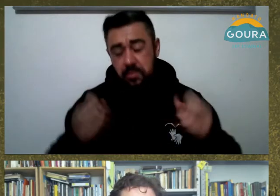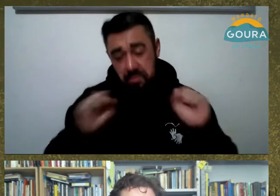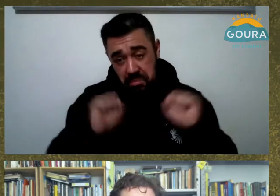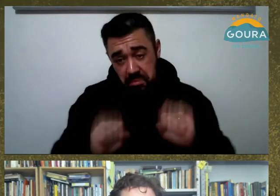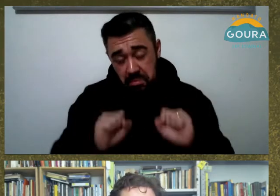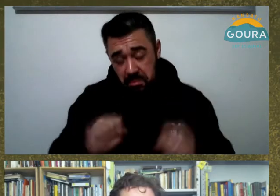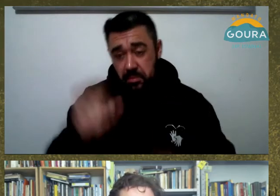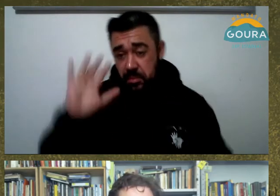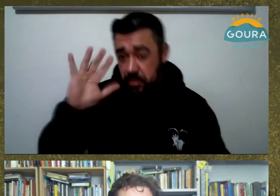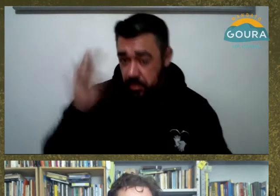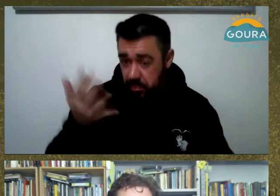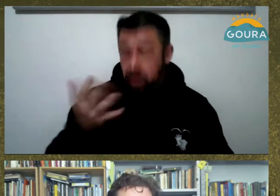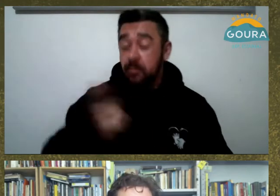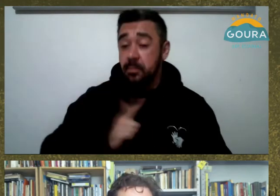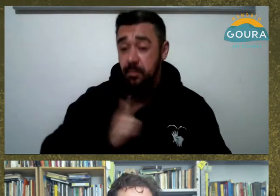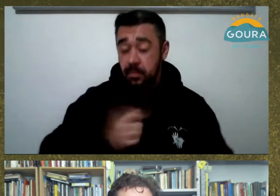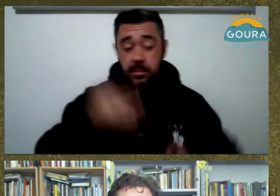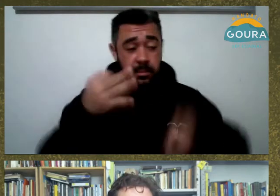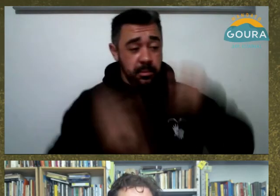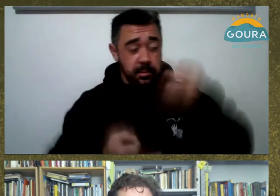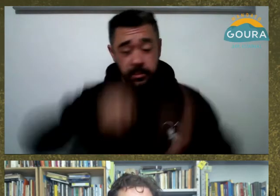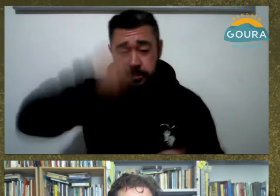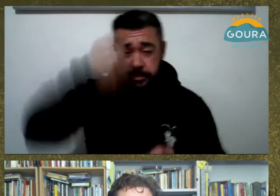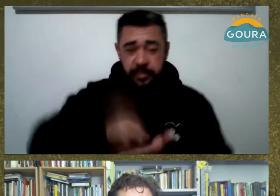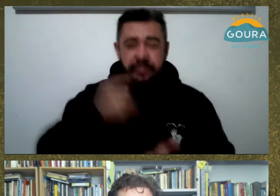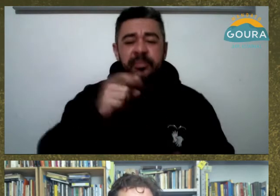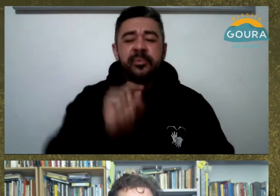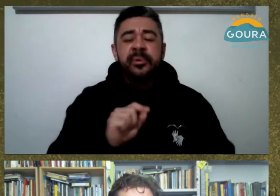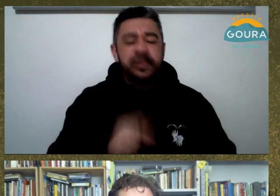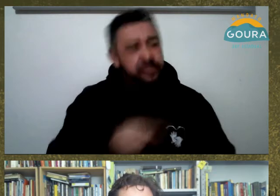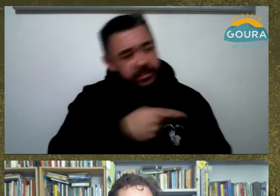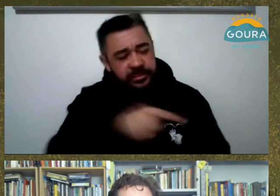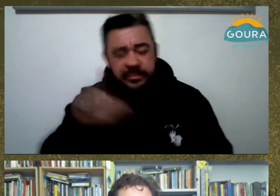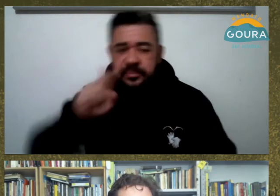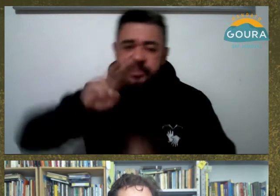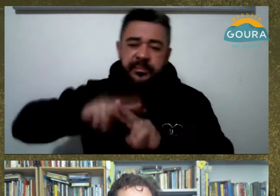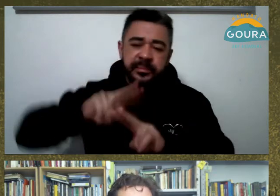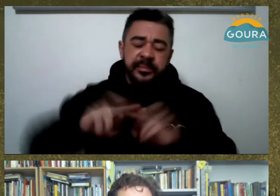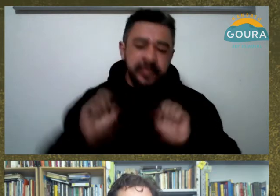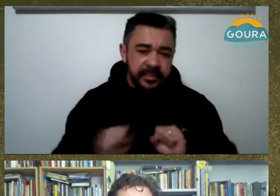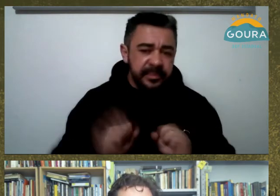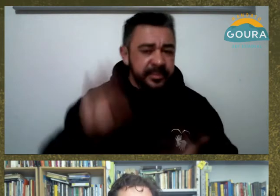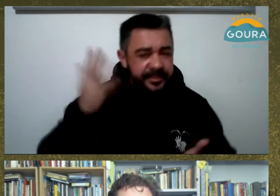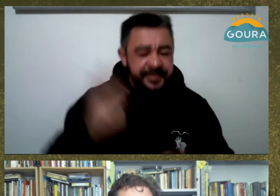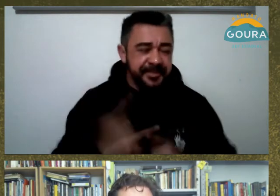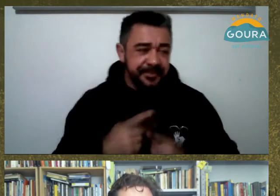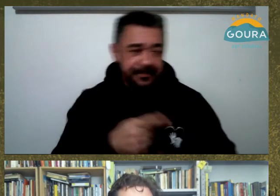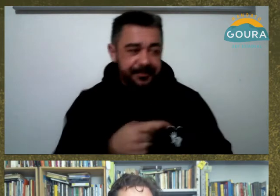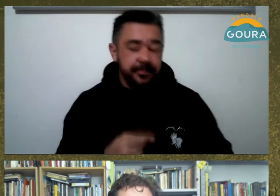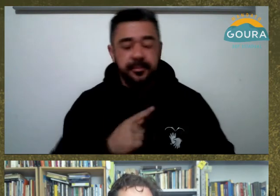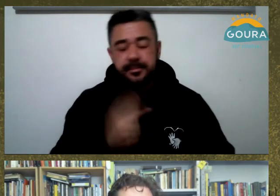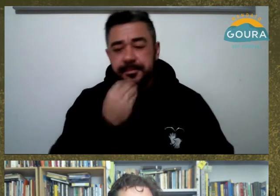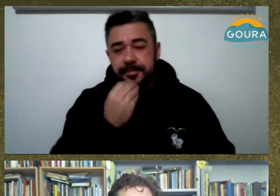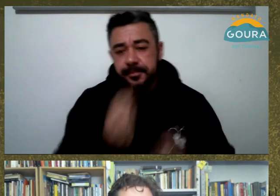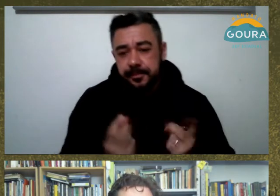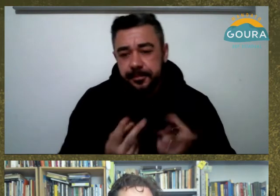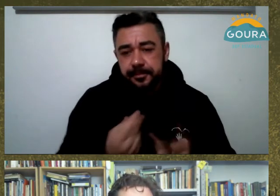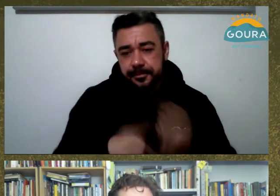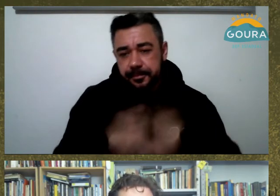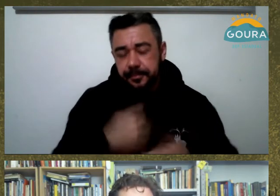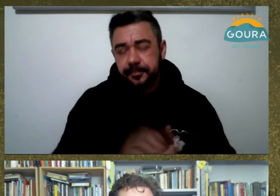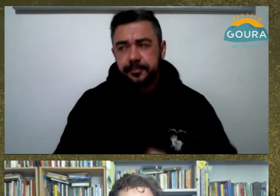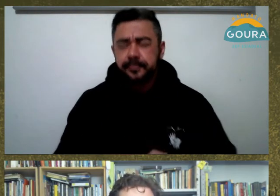uma sentença que determine o encarceramento da pessoa por atividade de tráfico. Mas se a pessoa tiver